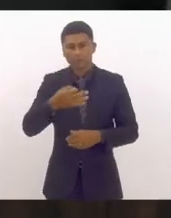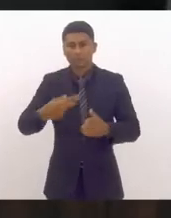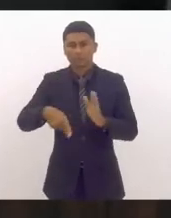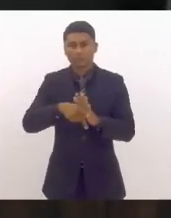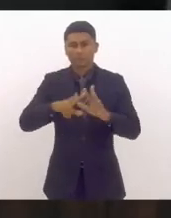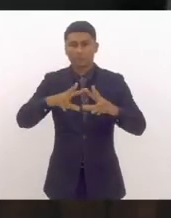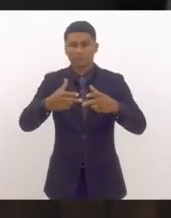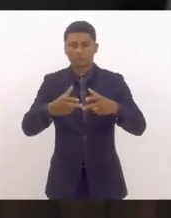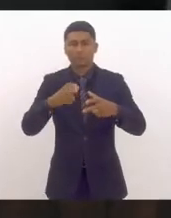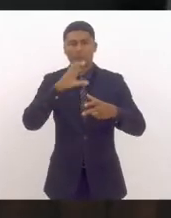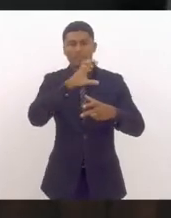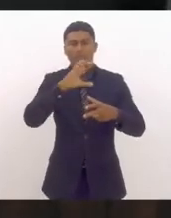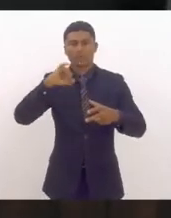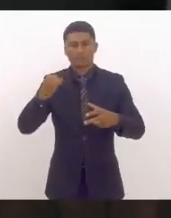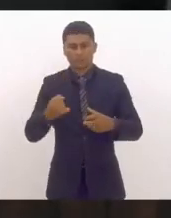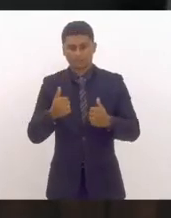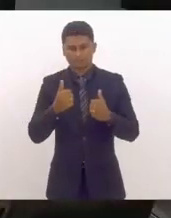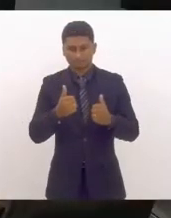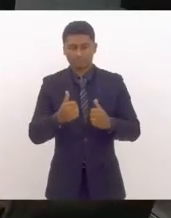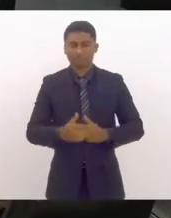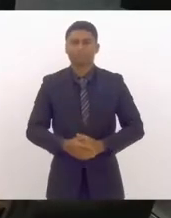Justiça.